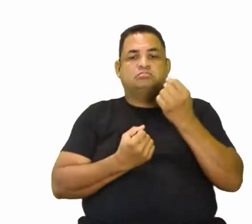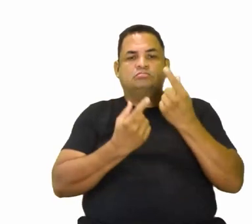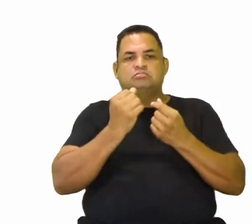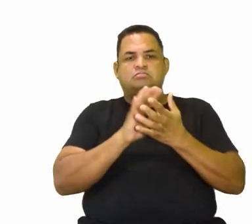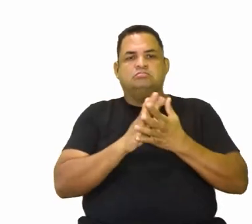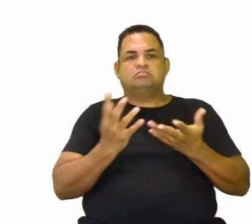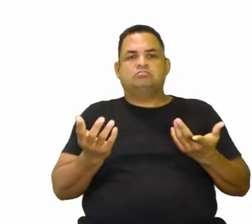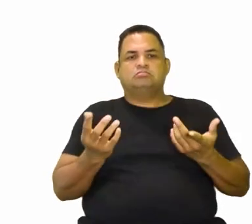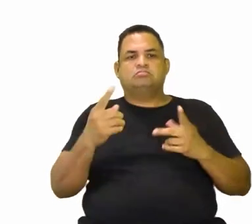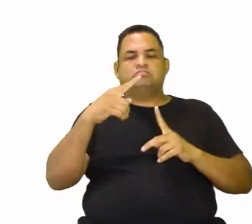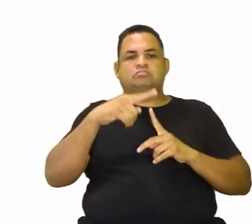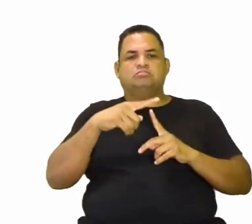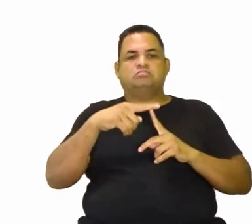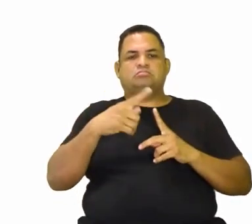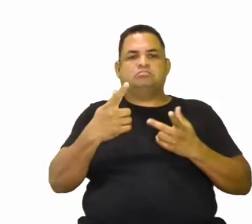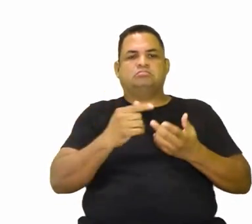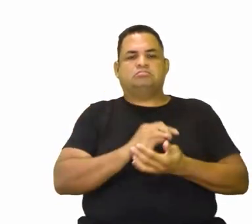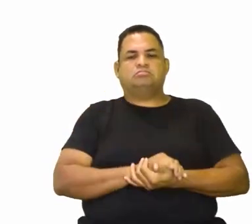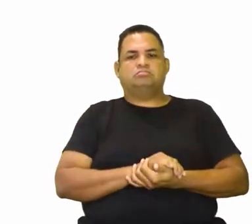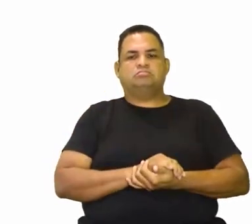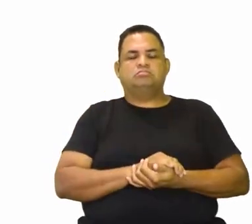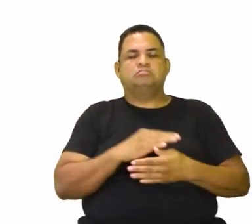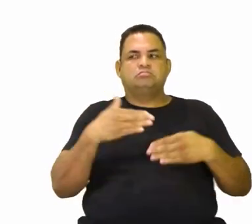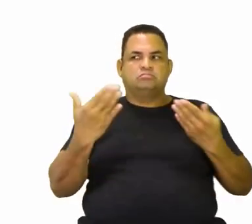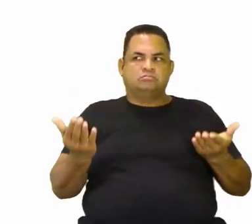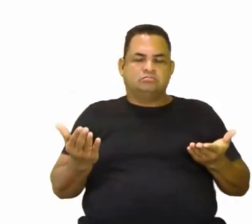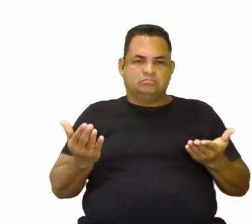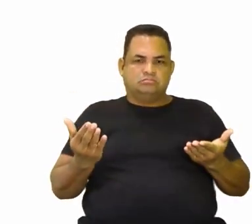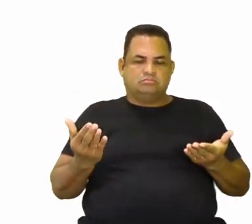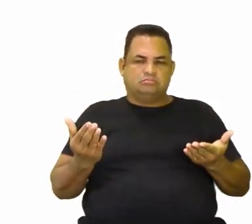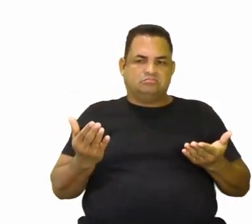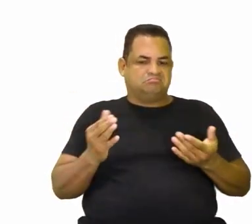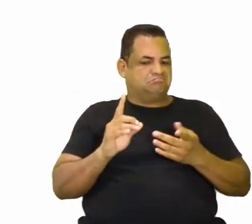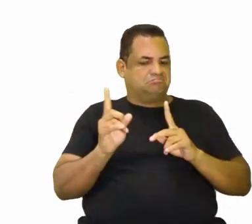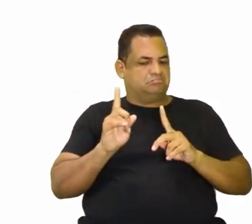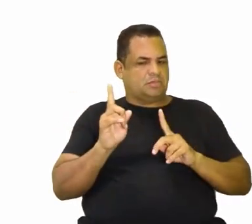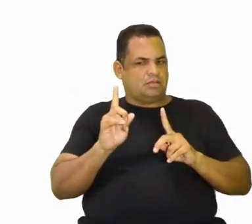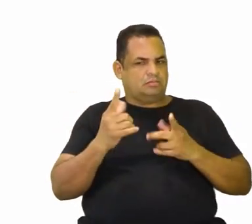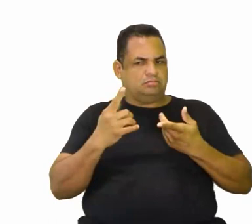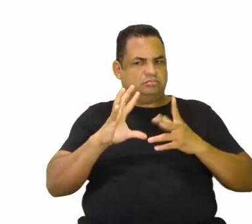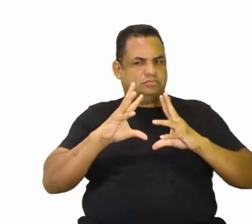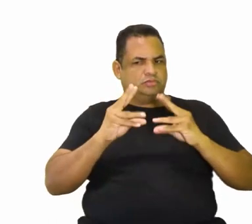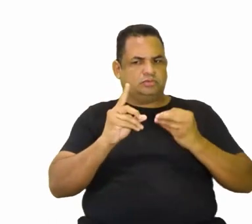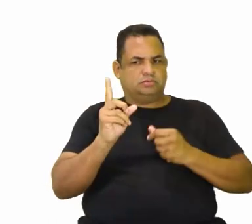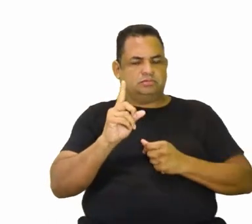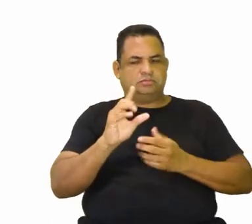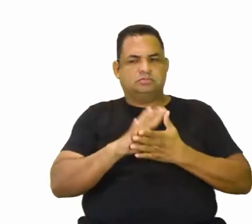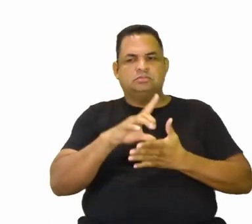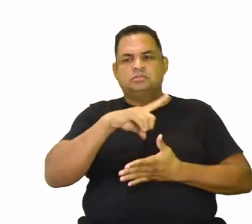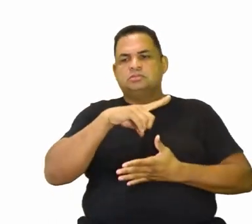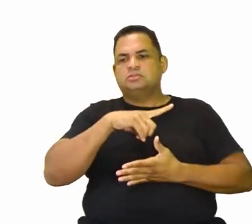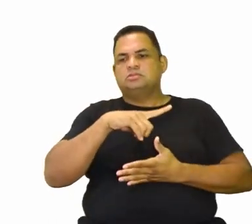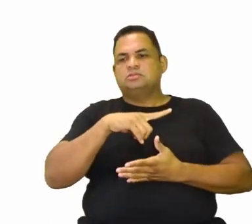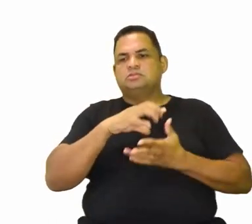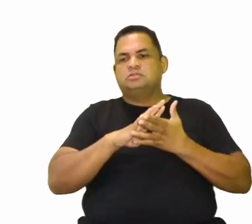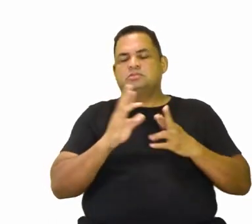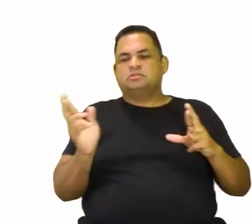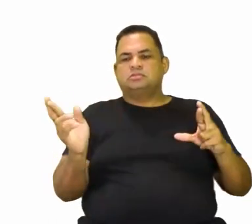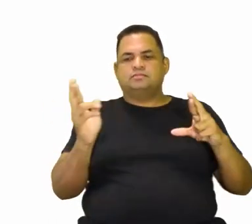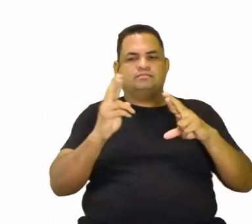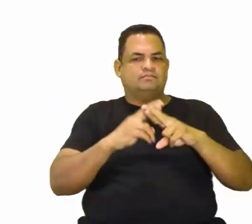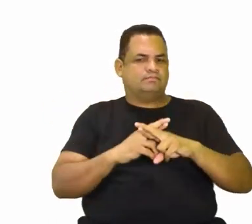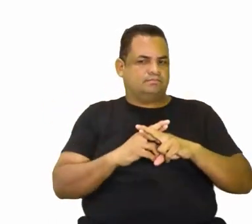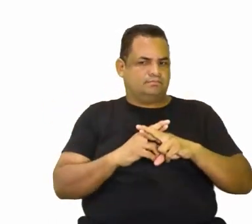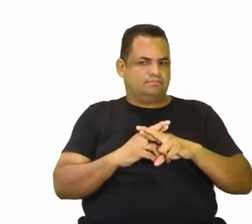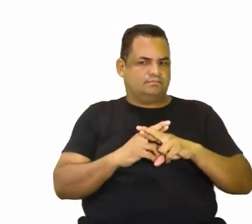do cotidiano. Tá bom, professora Sabrina? Nem toda reação, ela libera calor. E existem aquelas